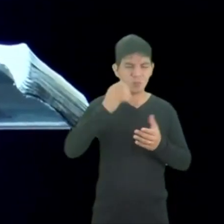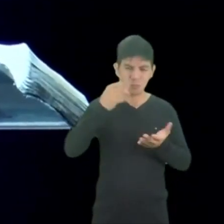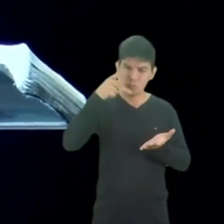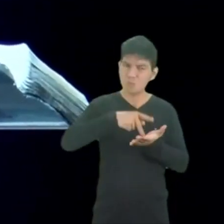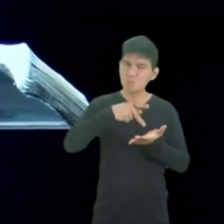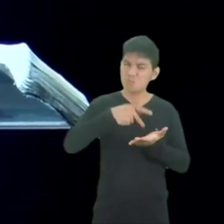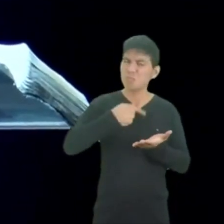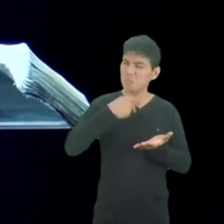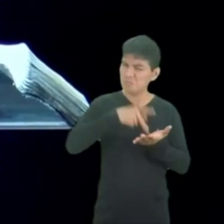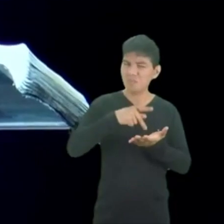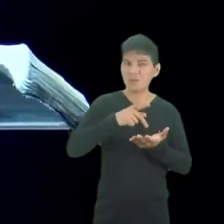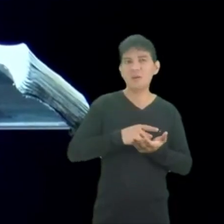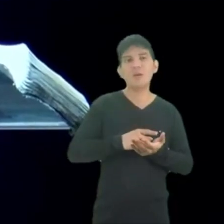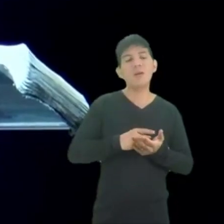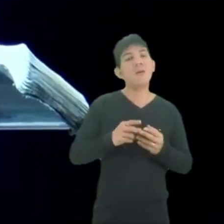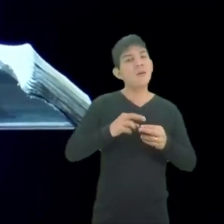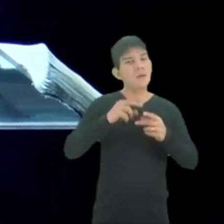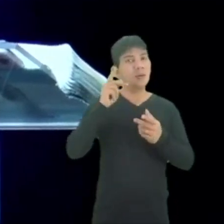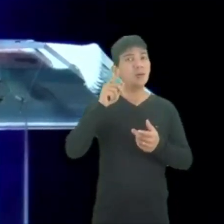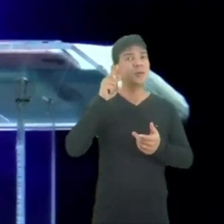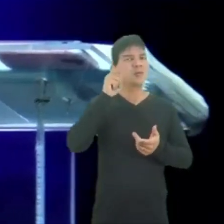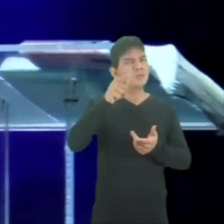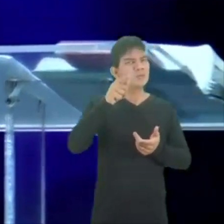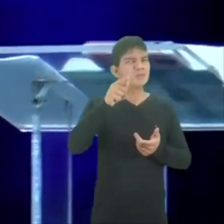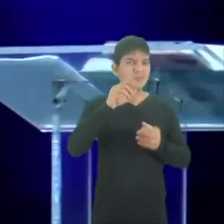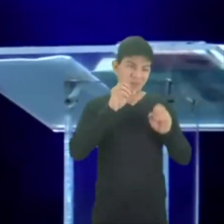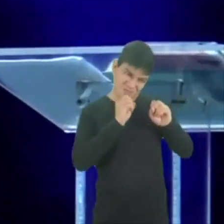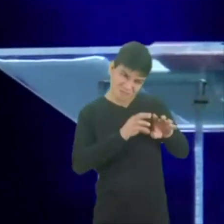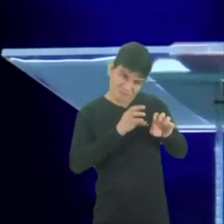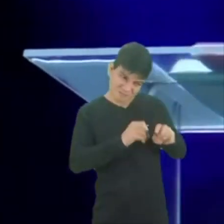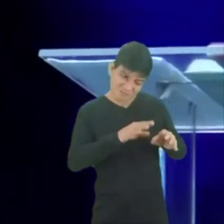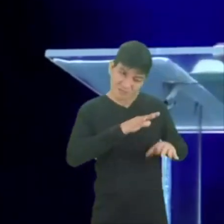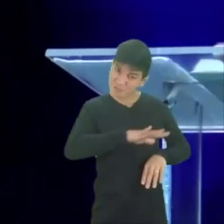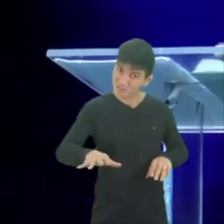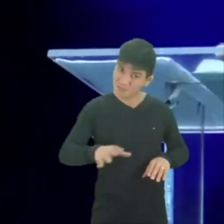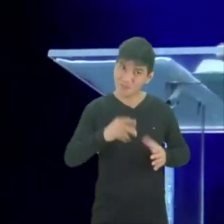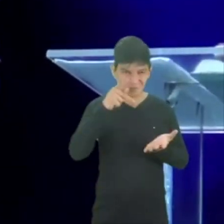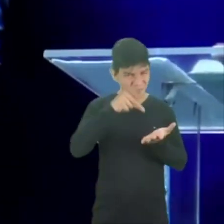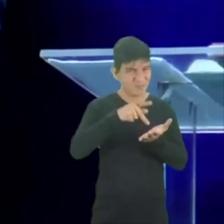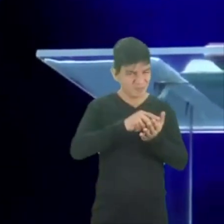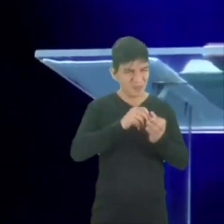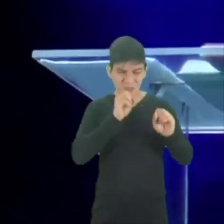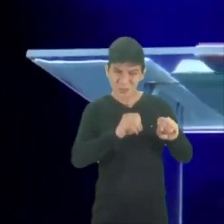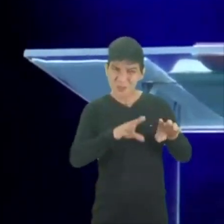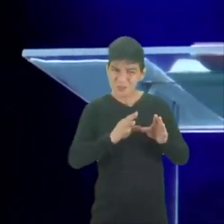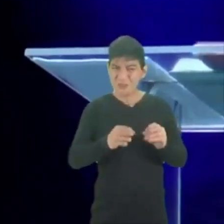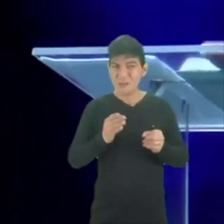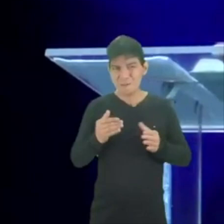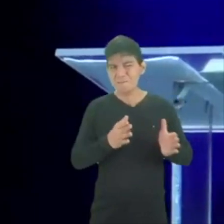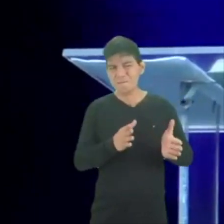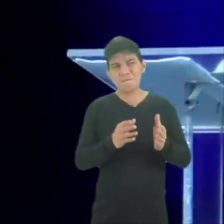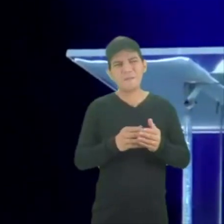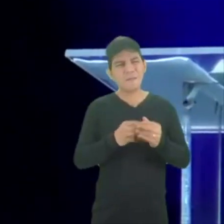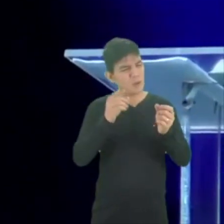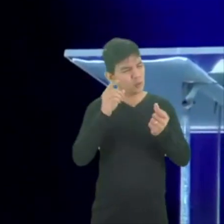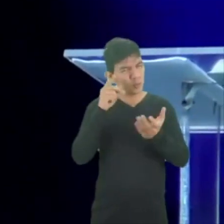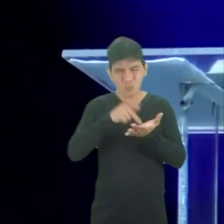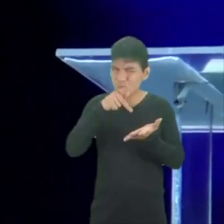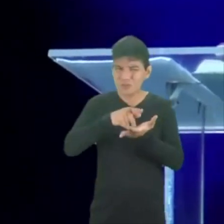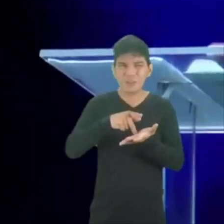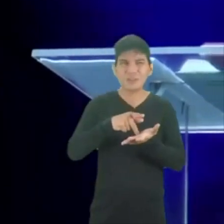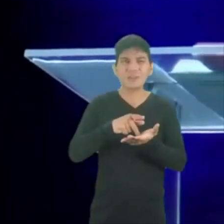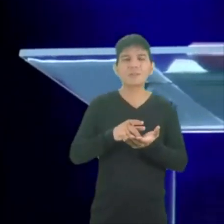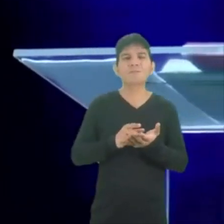fato você faz a coisa certa, quando você está ensinando os seus filhos, você está instruindo eles, está fazendo tudo direitinho e as